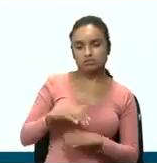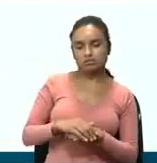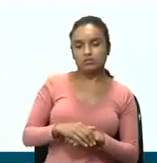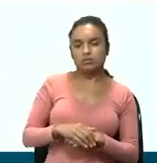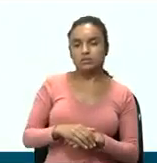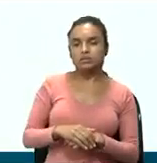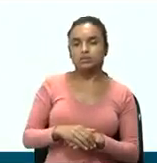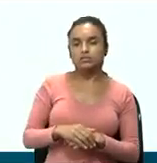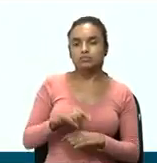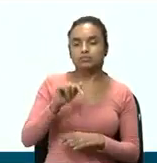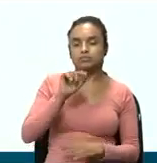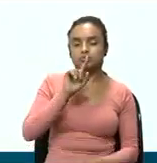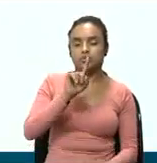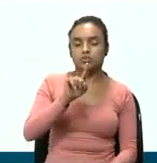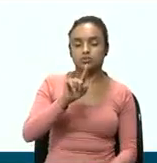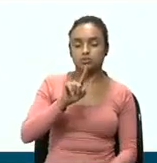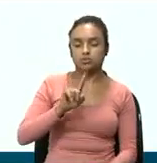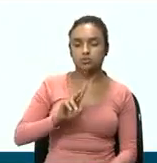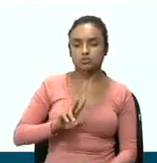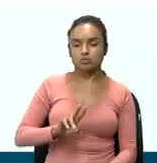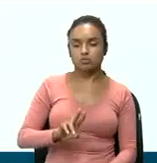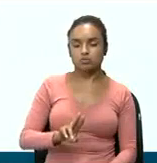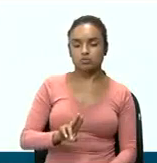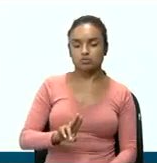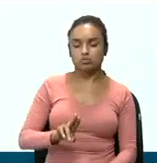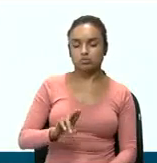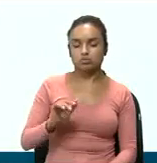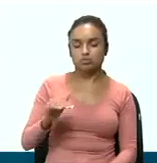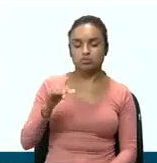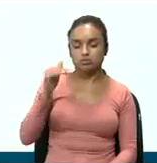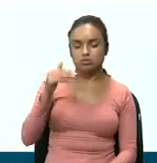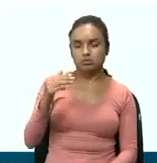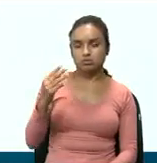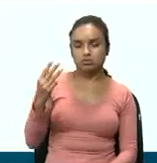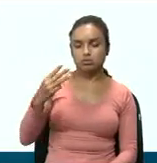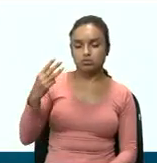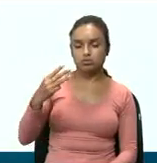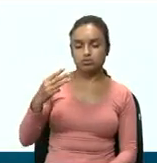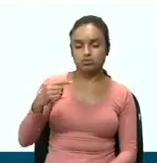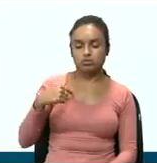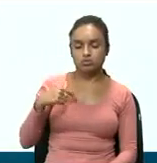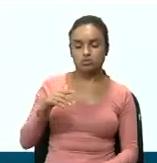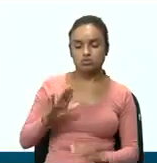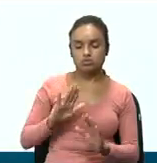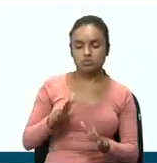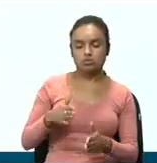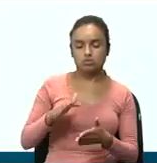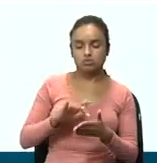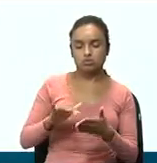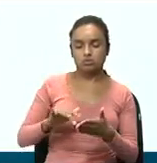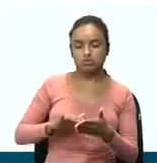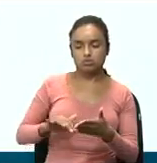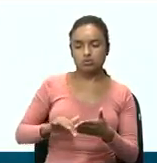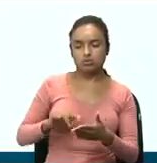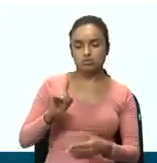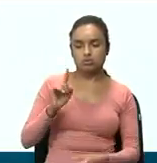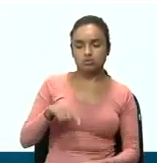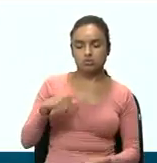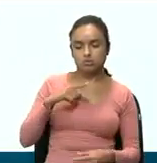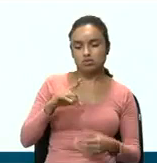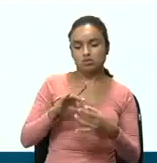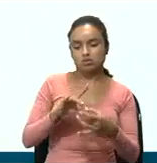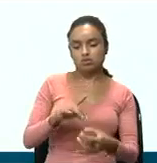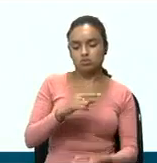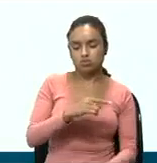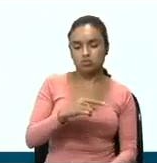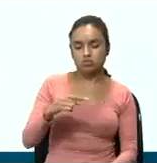sobre u elevado ao cubo, ok? Mas eu já vou escrever isso como sendo expoente negativo, de